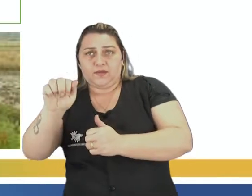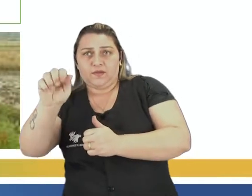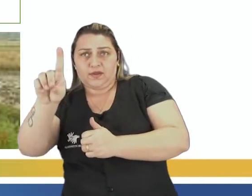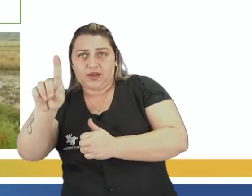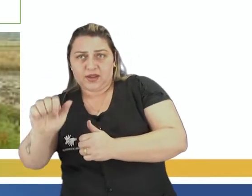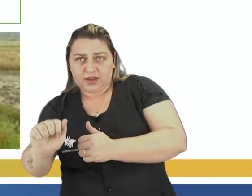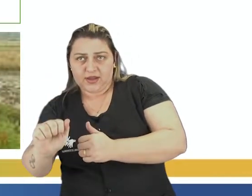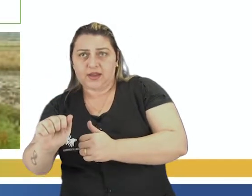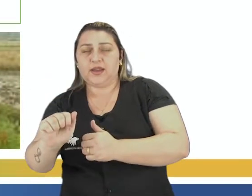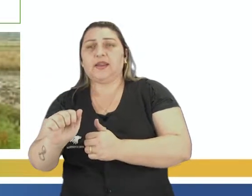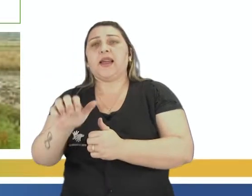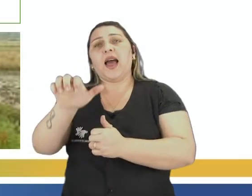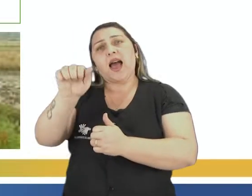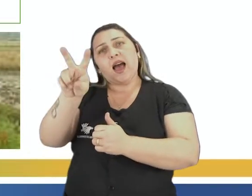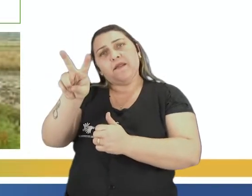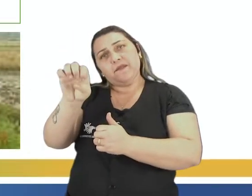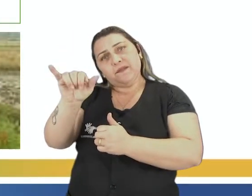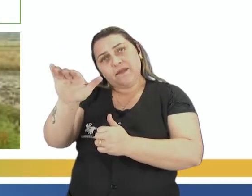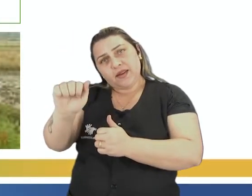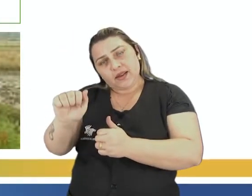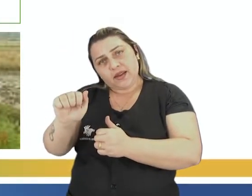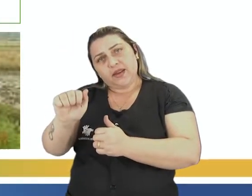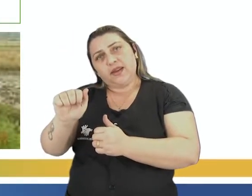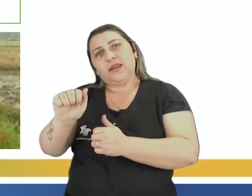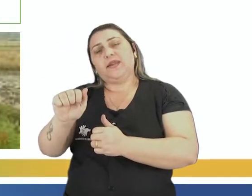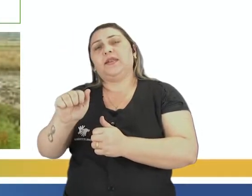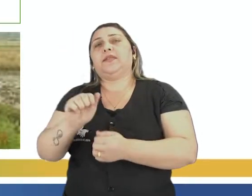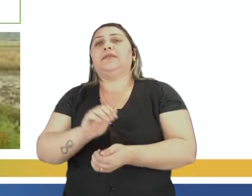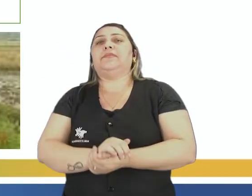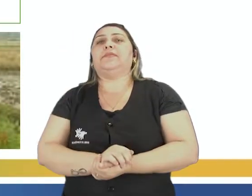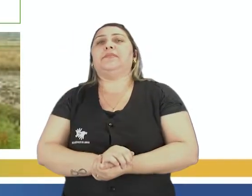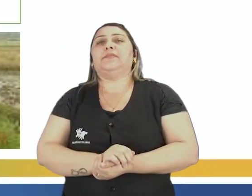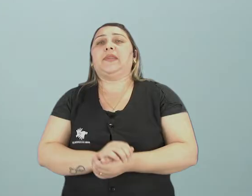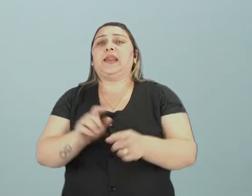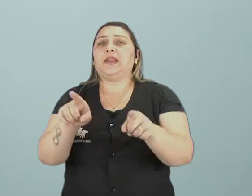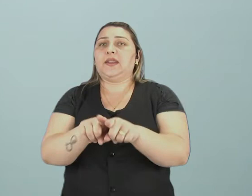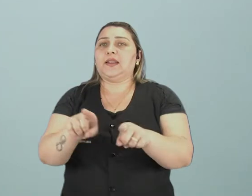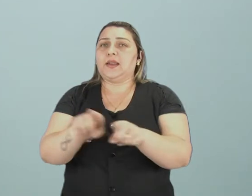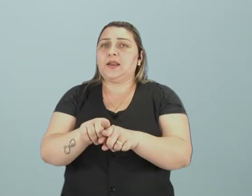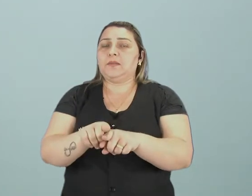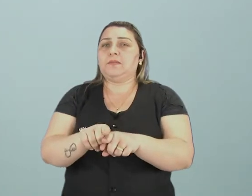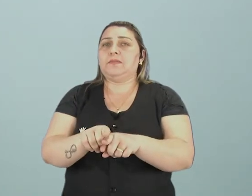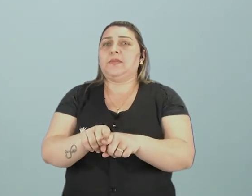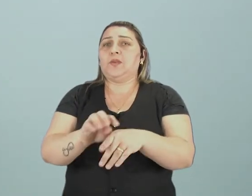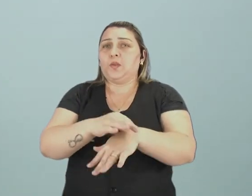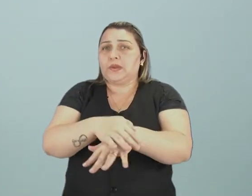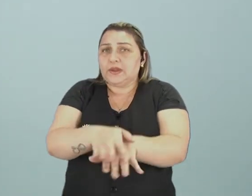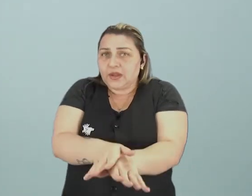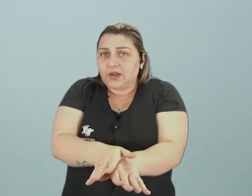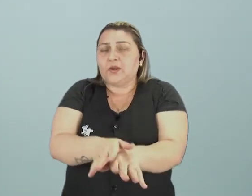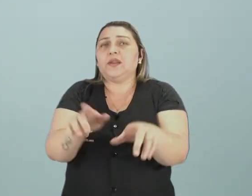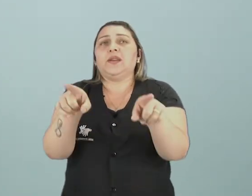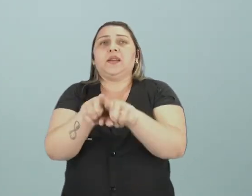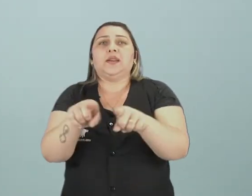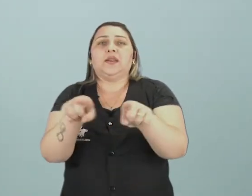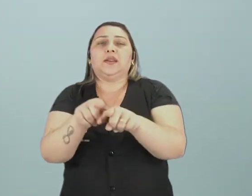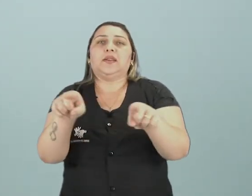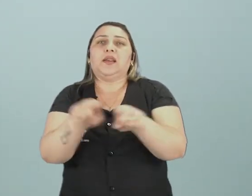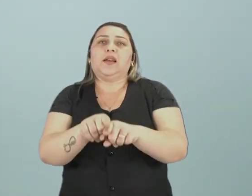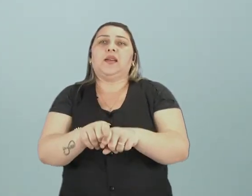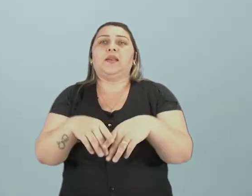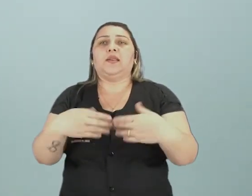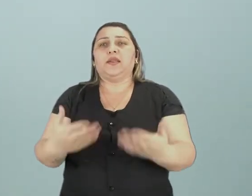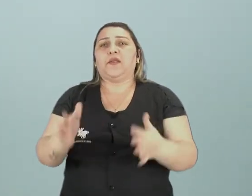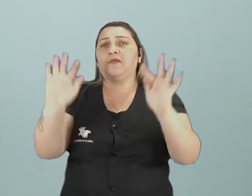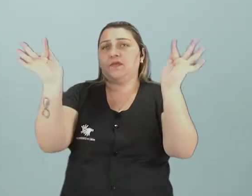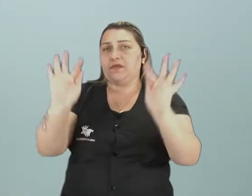é a aveia e o sorgo é uma forma de cereal. Eles também, gente, vão ser muitos, assim, digamos,